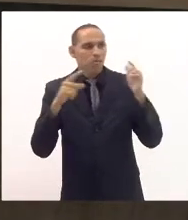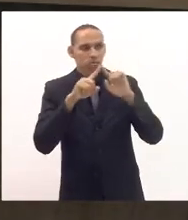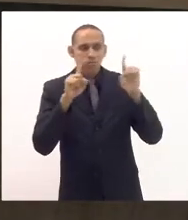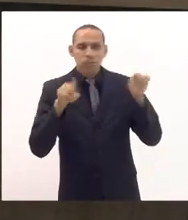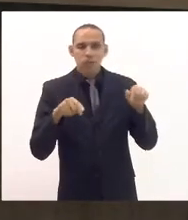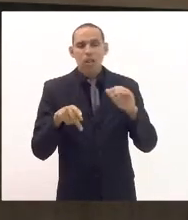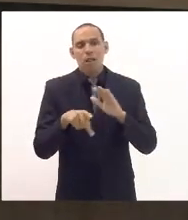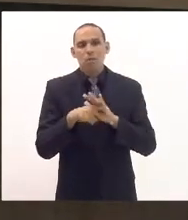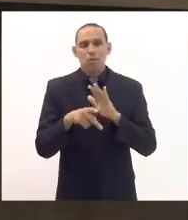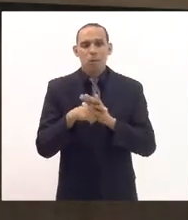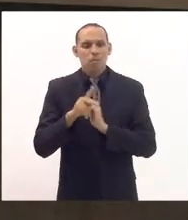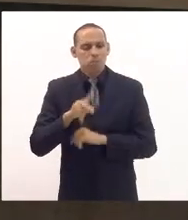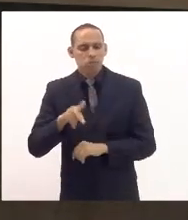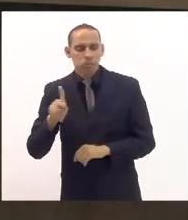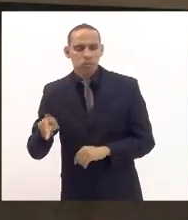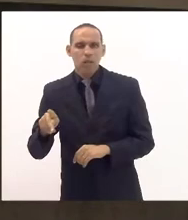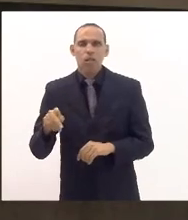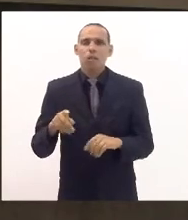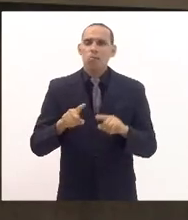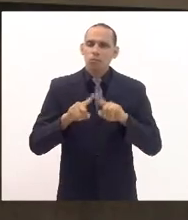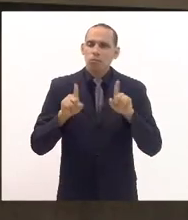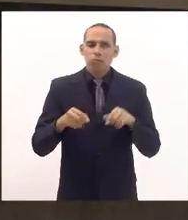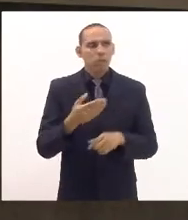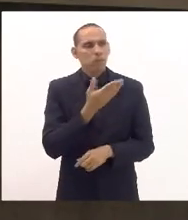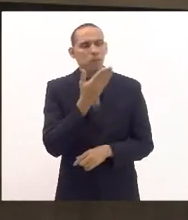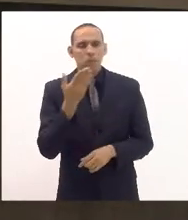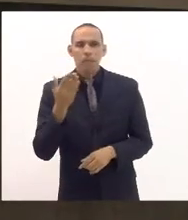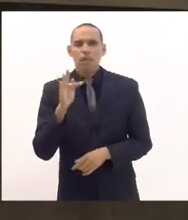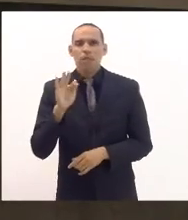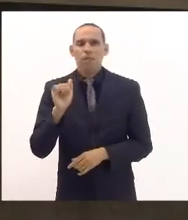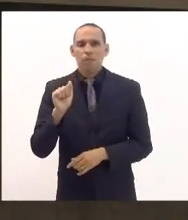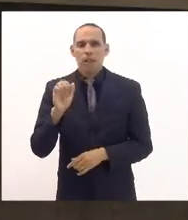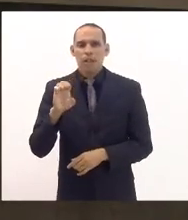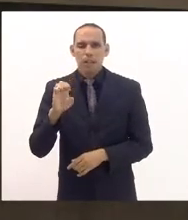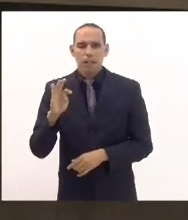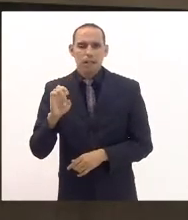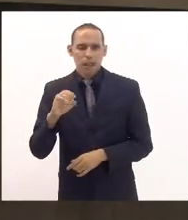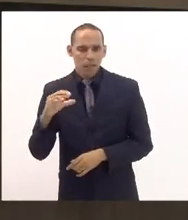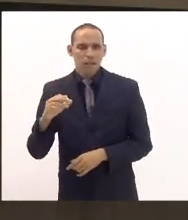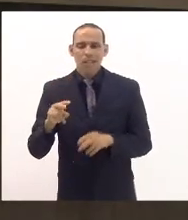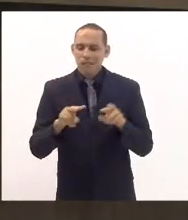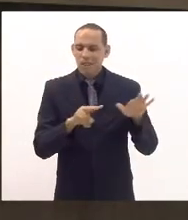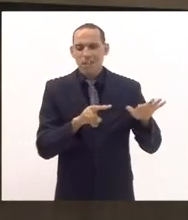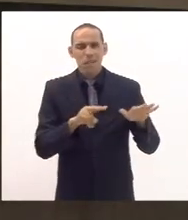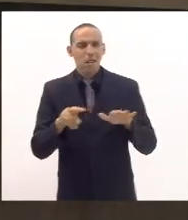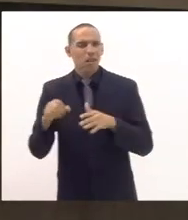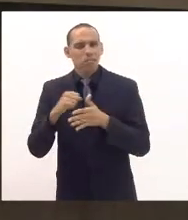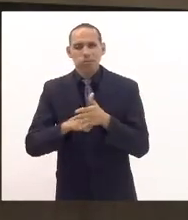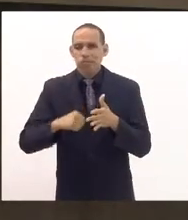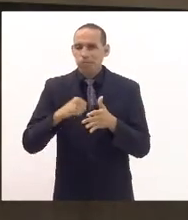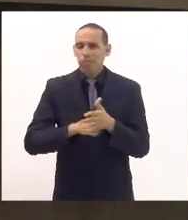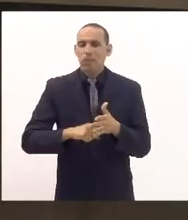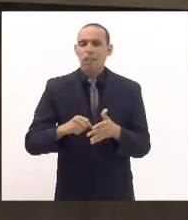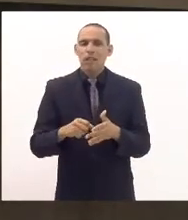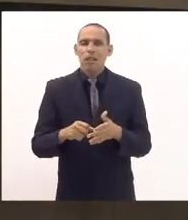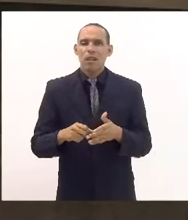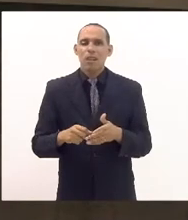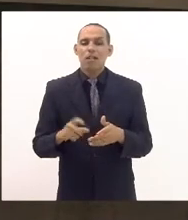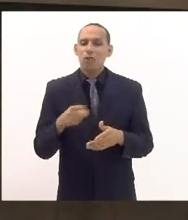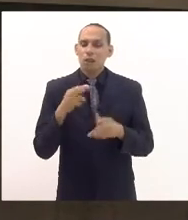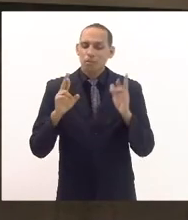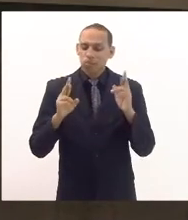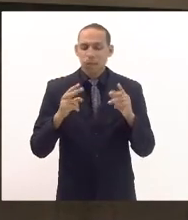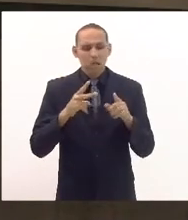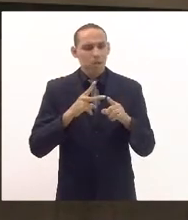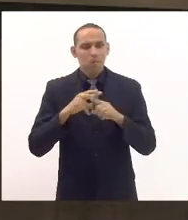Faetec professores funcionários estão numa semana de luta e toma uma semana que a gente espera que seja de conquista